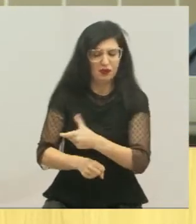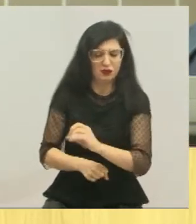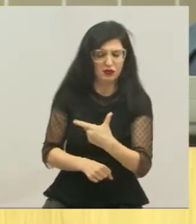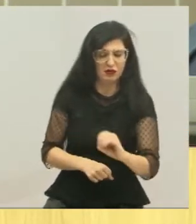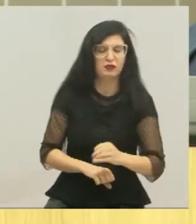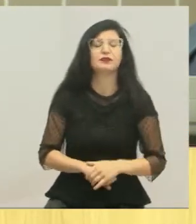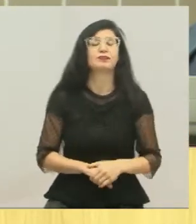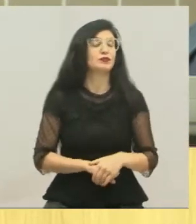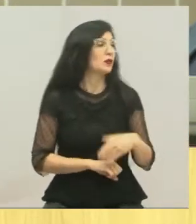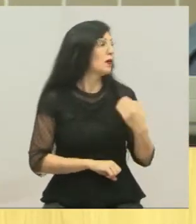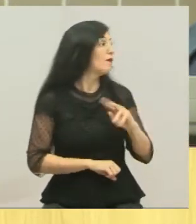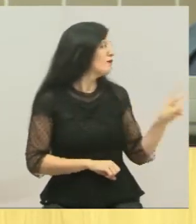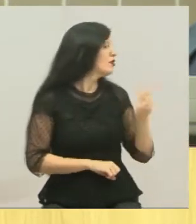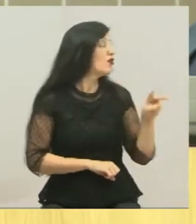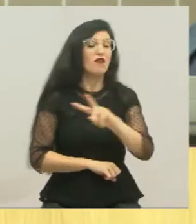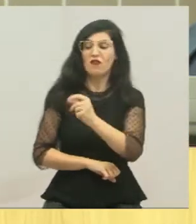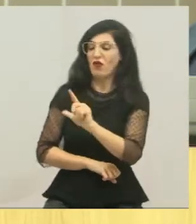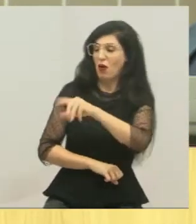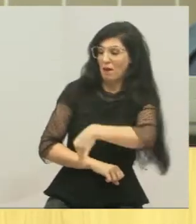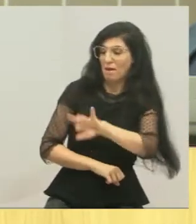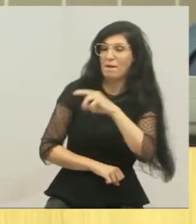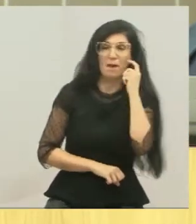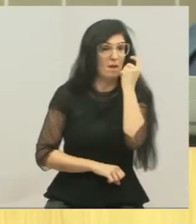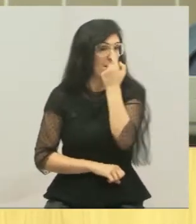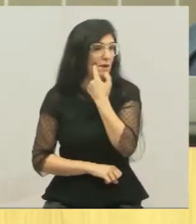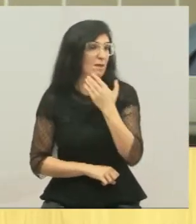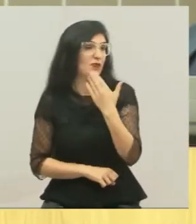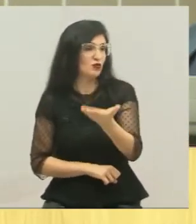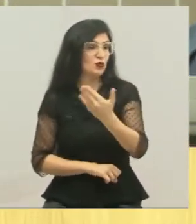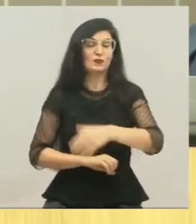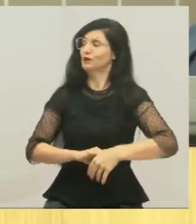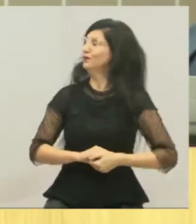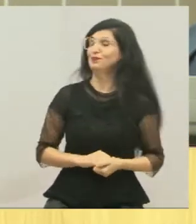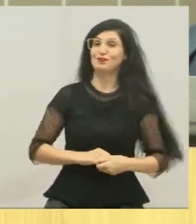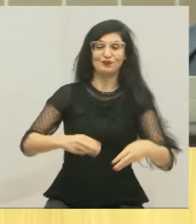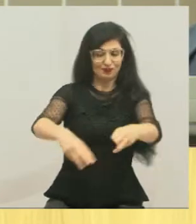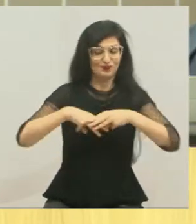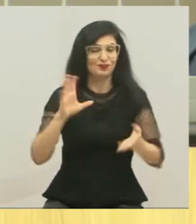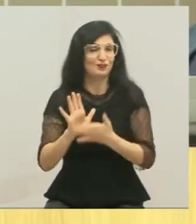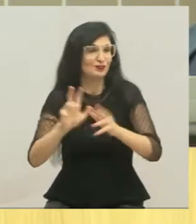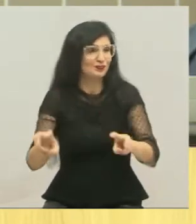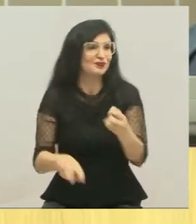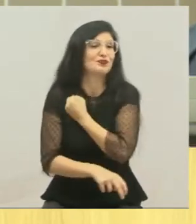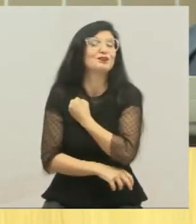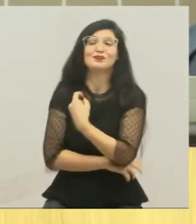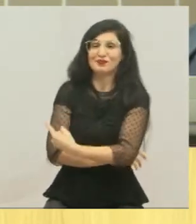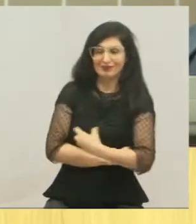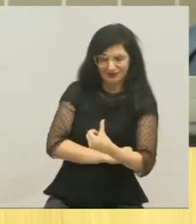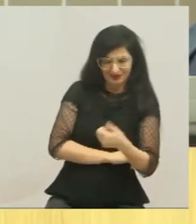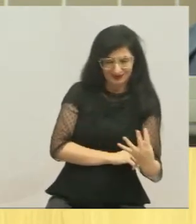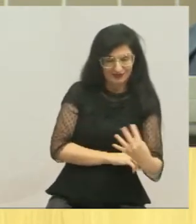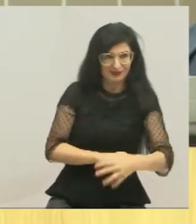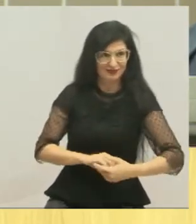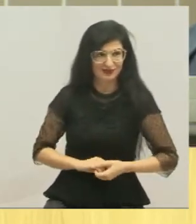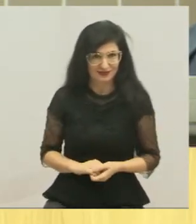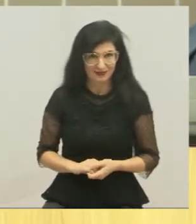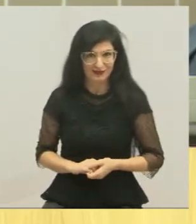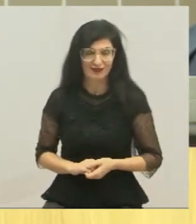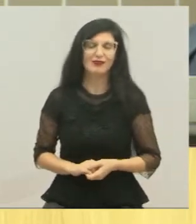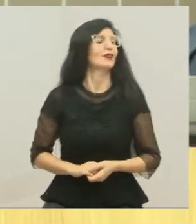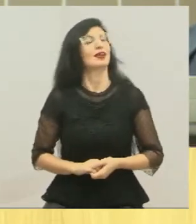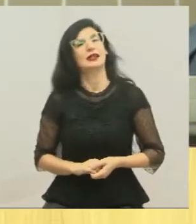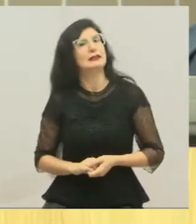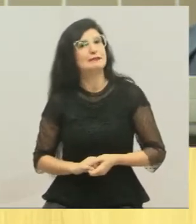2020. Autoria, vereador Valmir, do Parque Meia Lua. Moção número 164. Requeremos